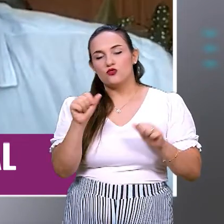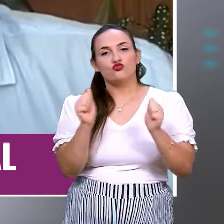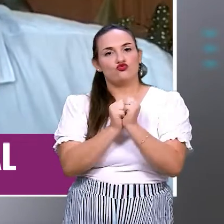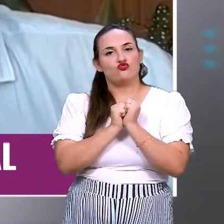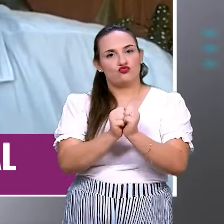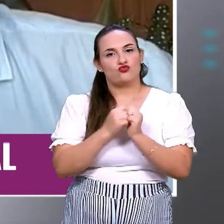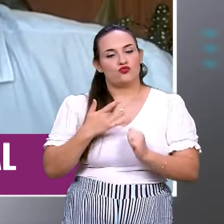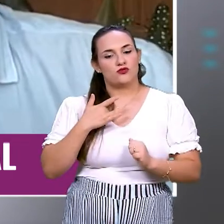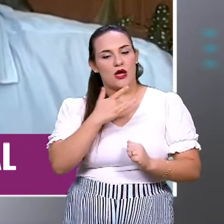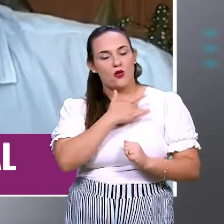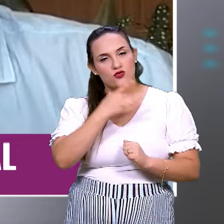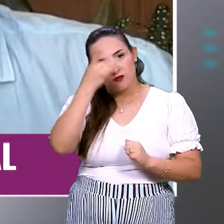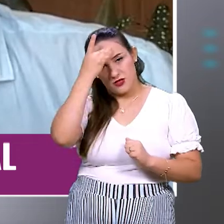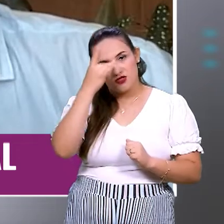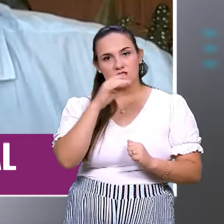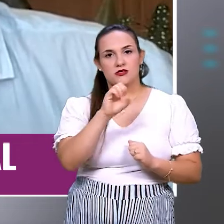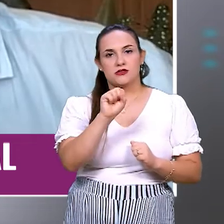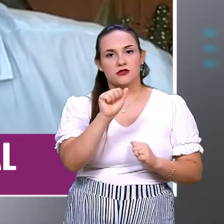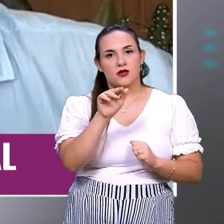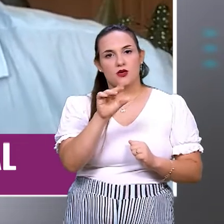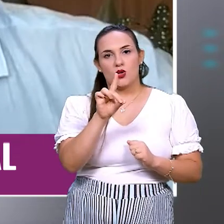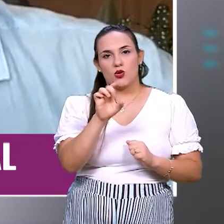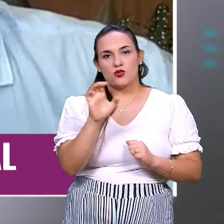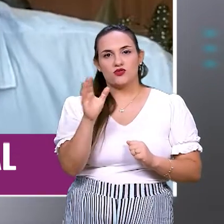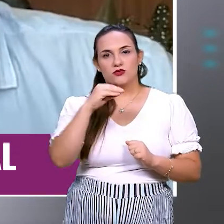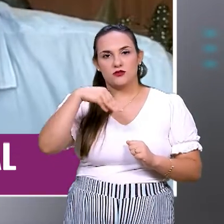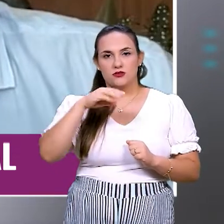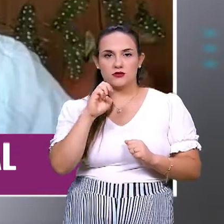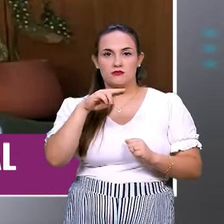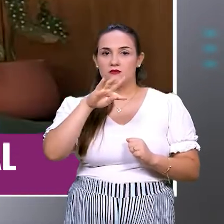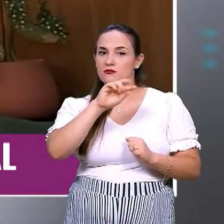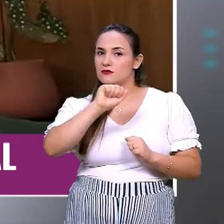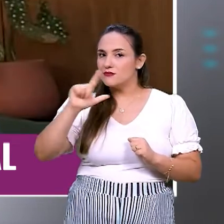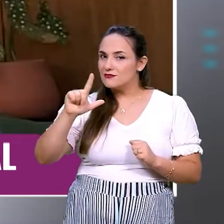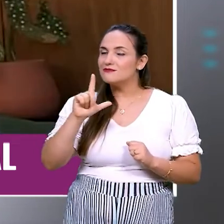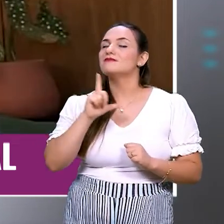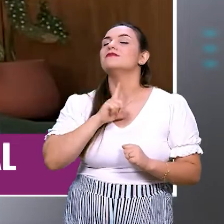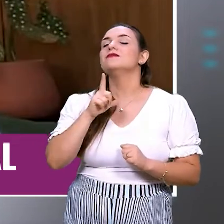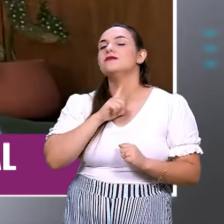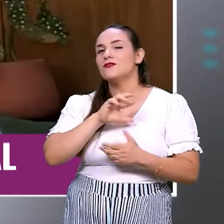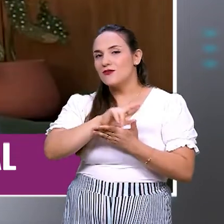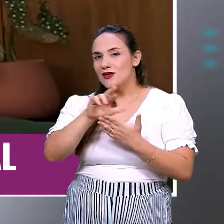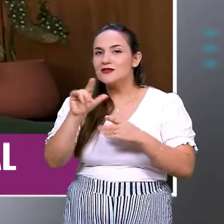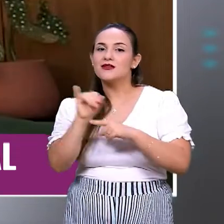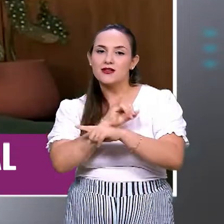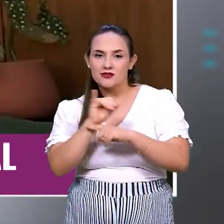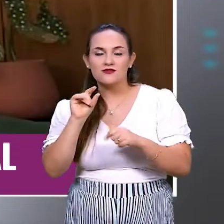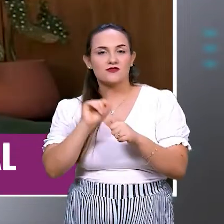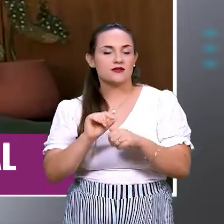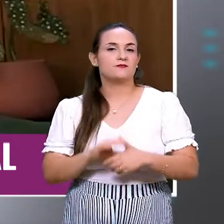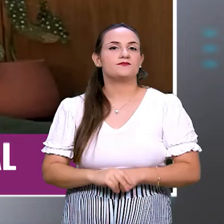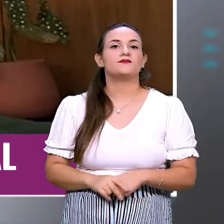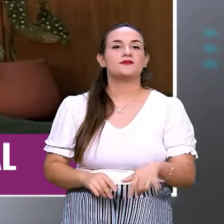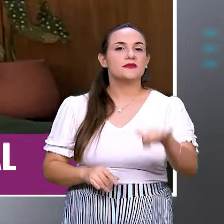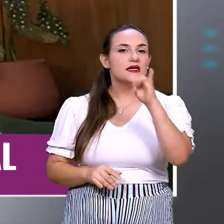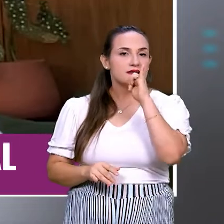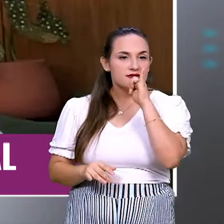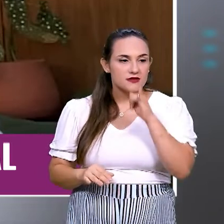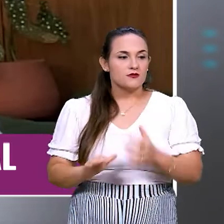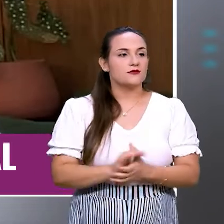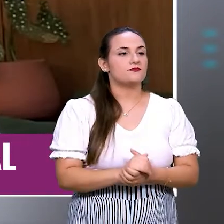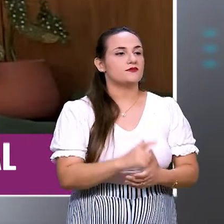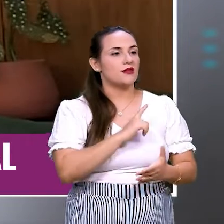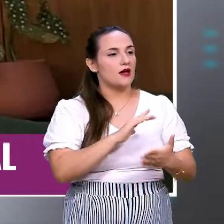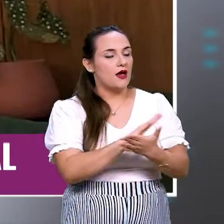Sim, a gente tem várias formas de fazer isso. Então, tem países onde,